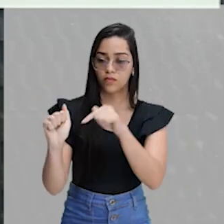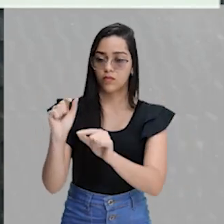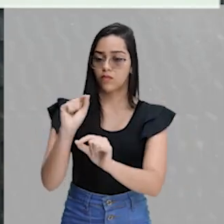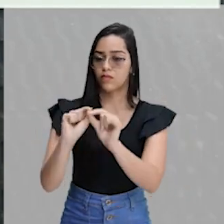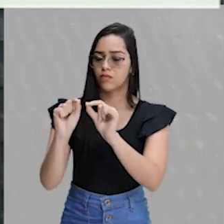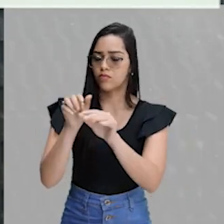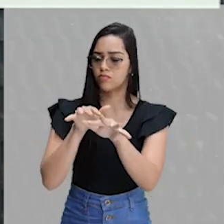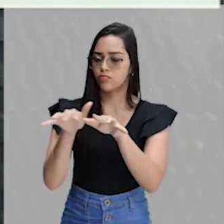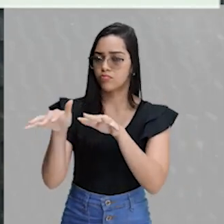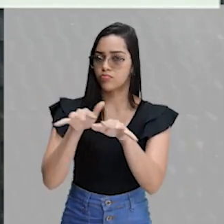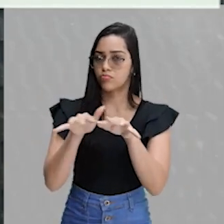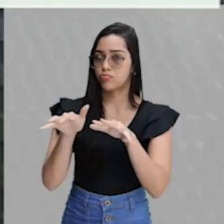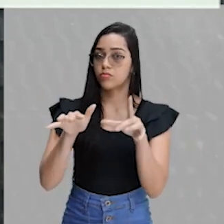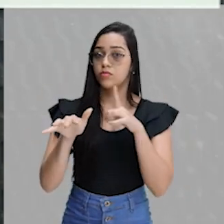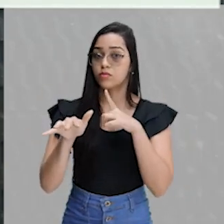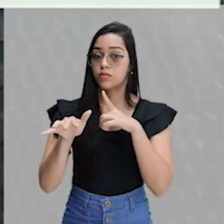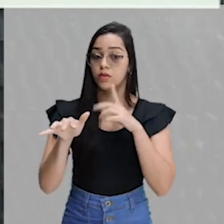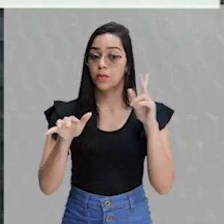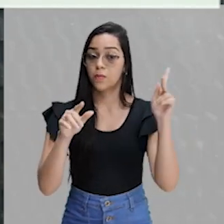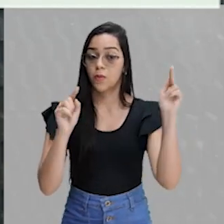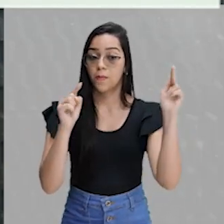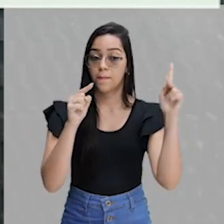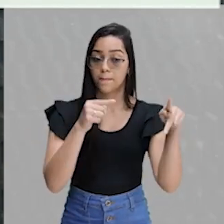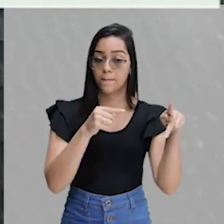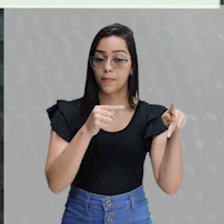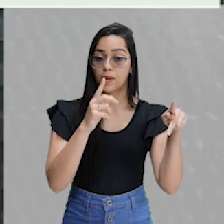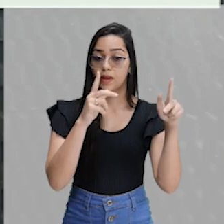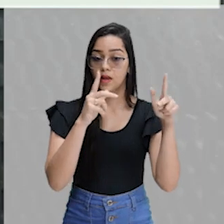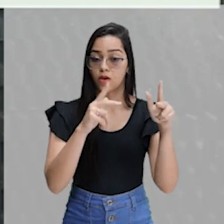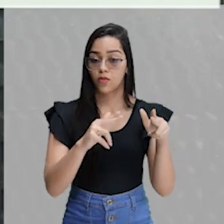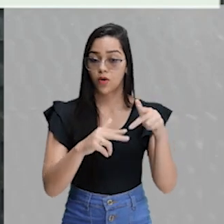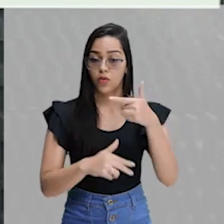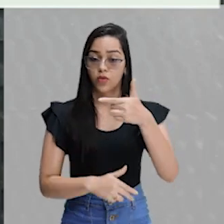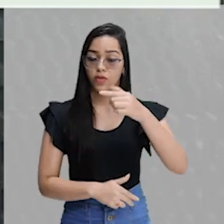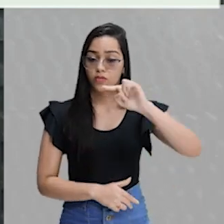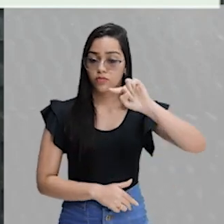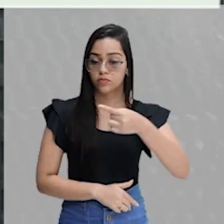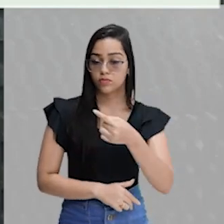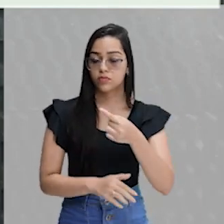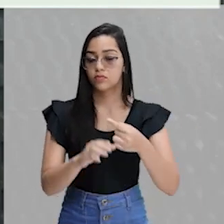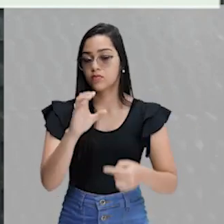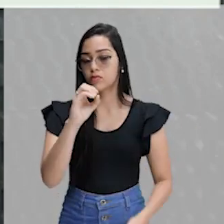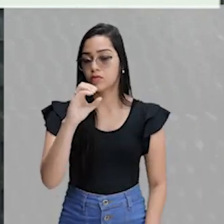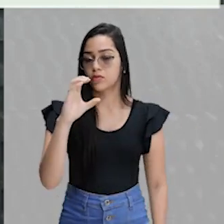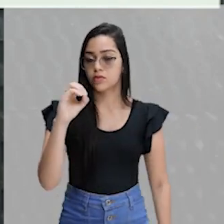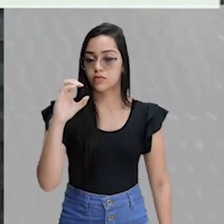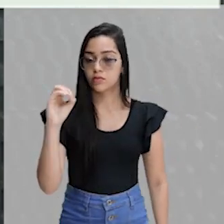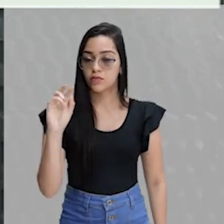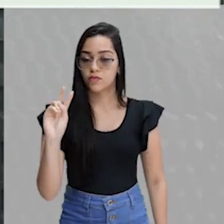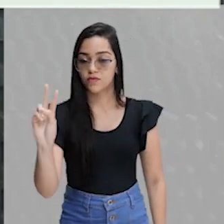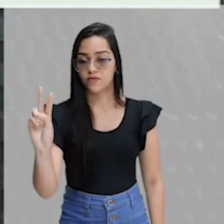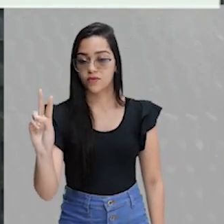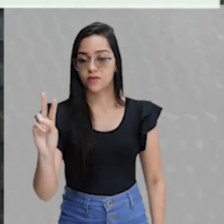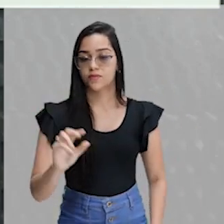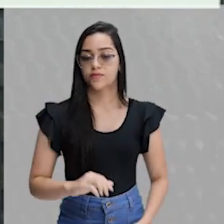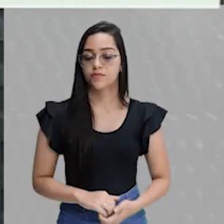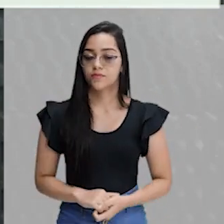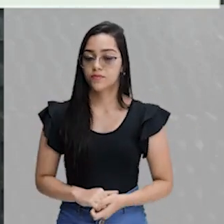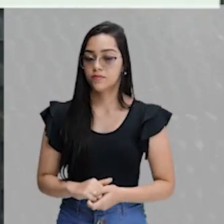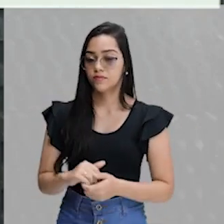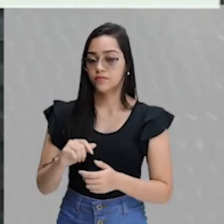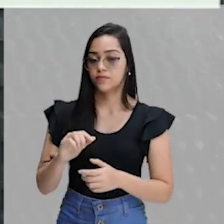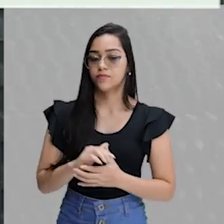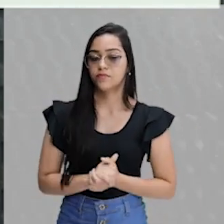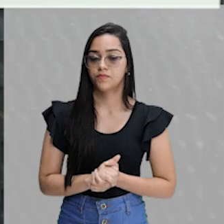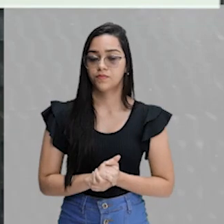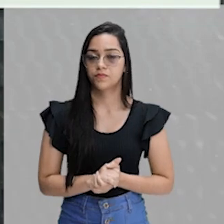esse movimento, ele é dado por P igual a 2000 vezes